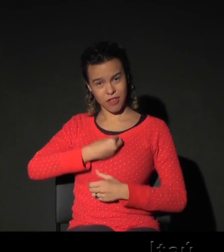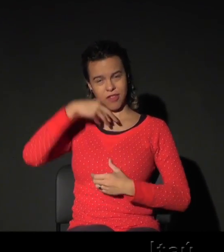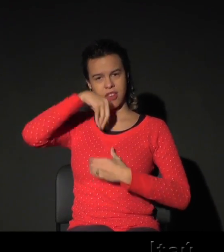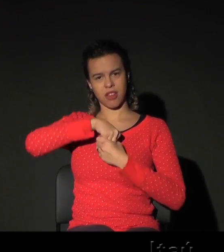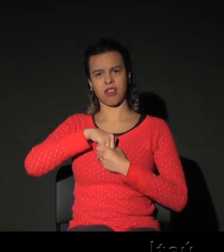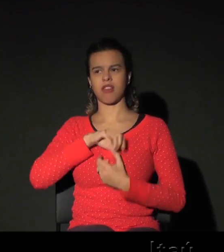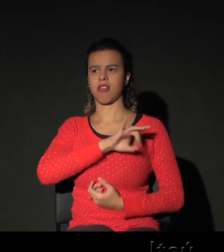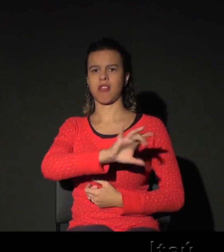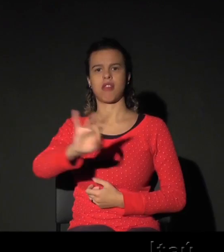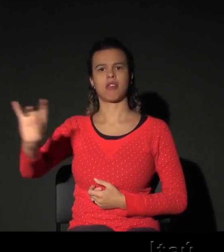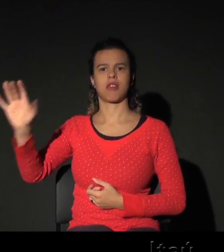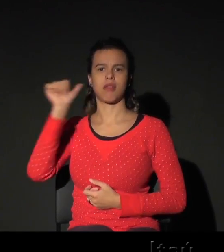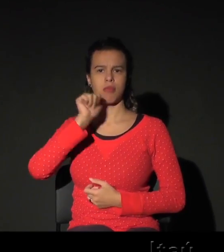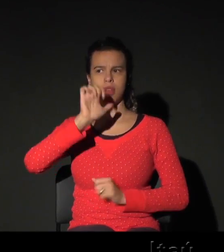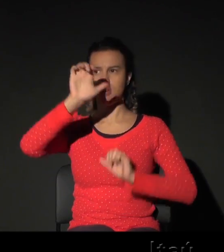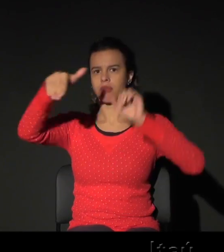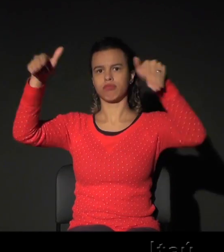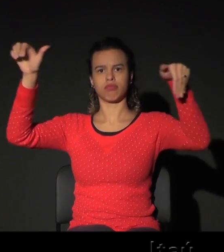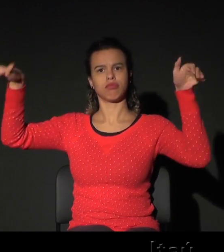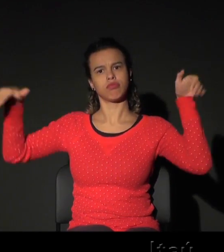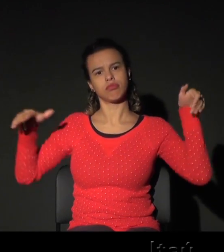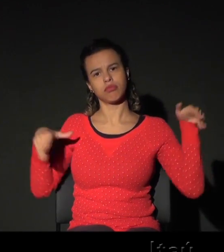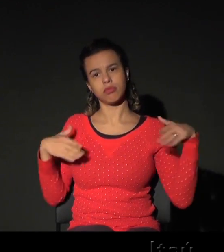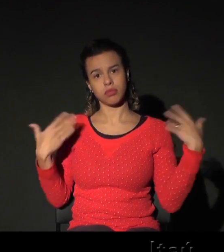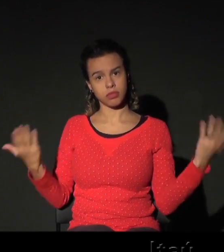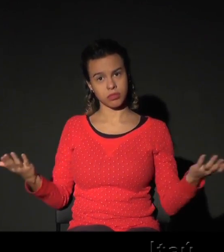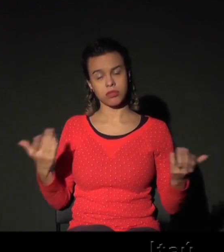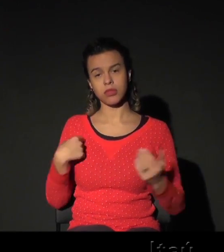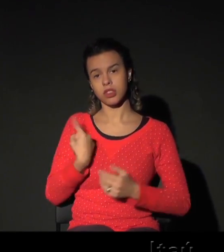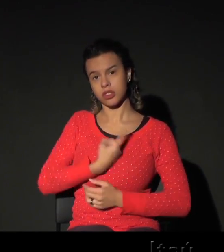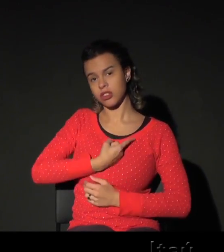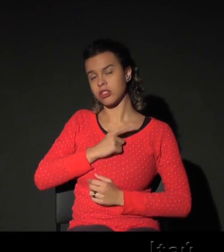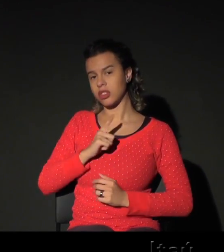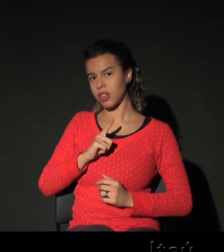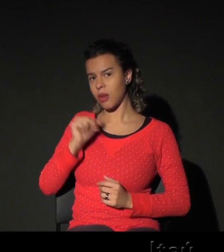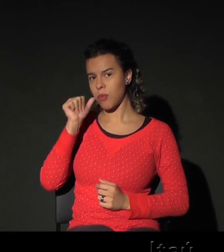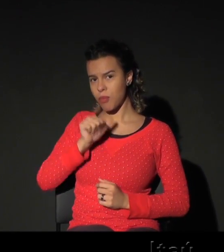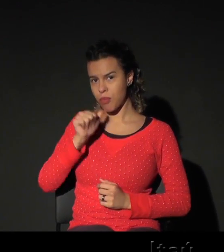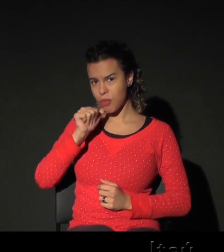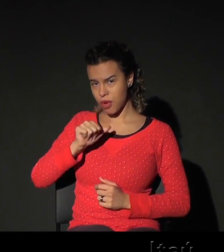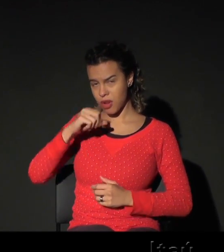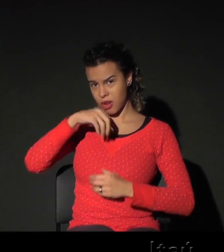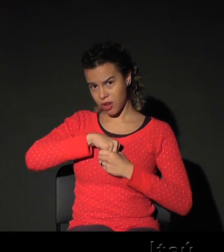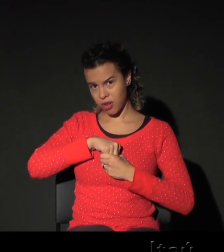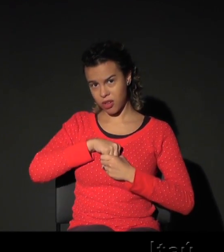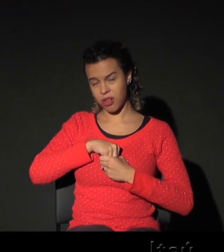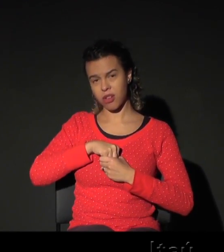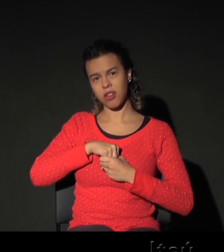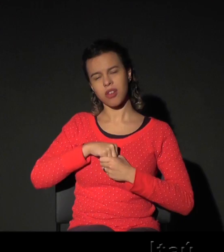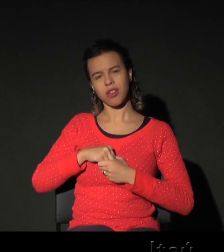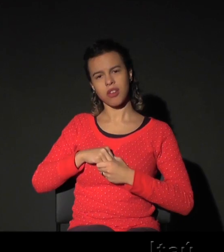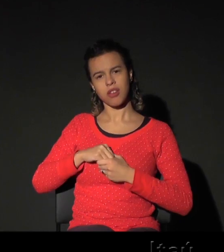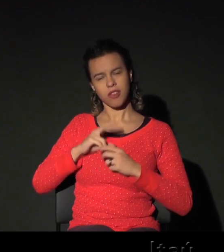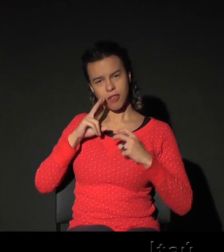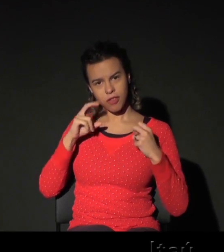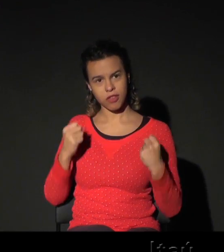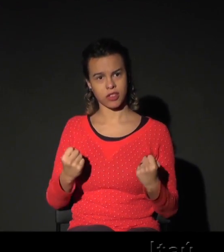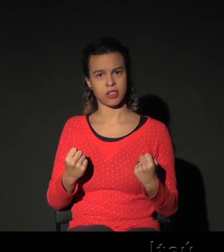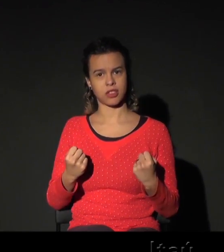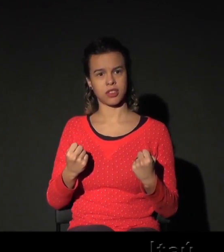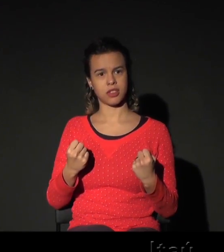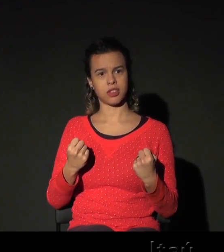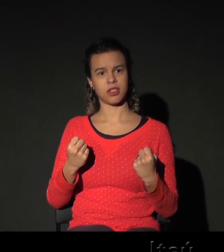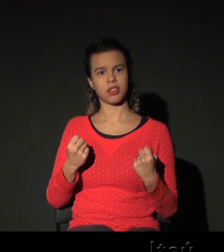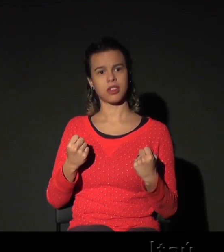de nós então nós temos essa mulher dentro de nós que nos dá força